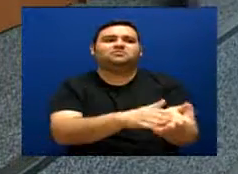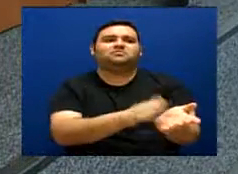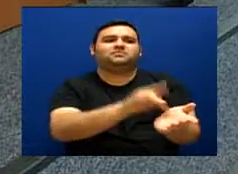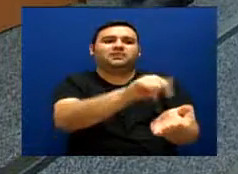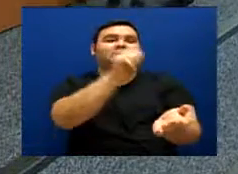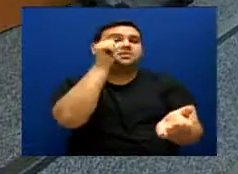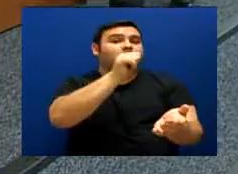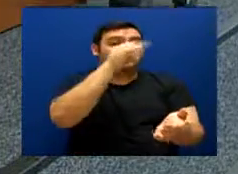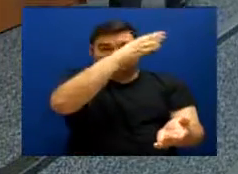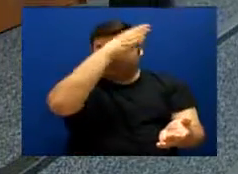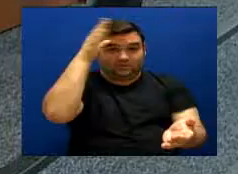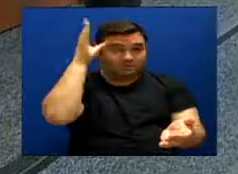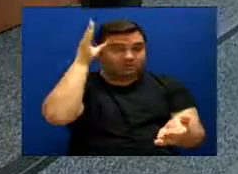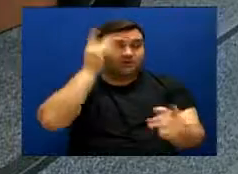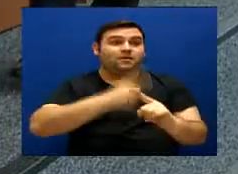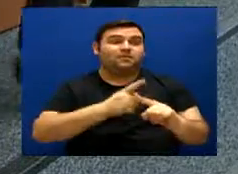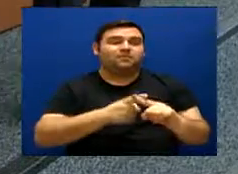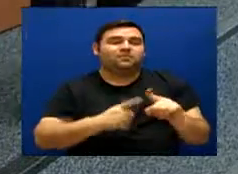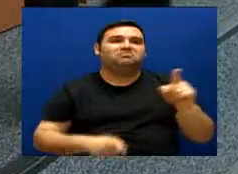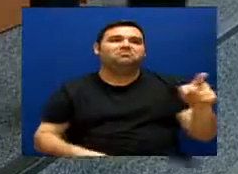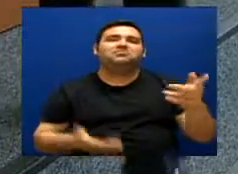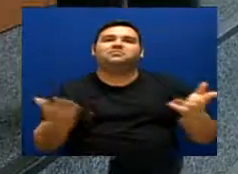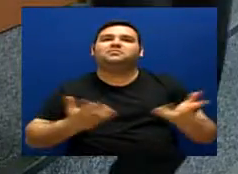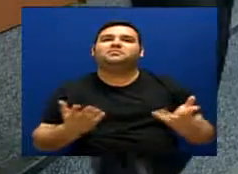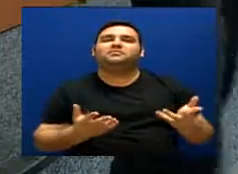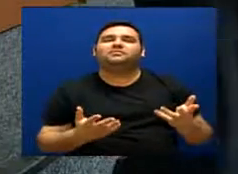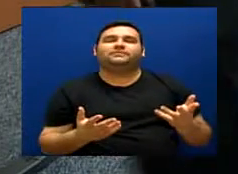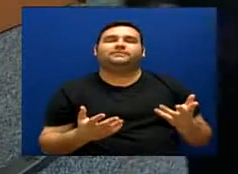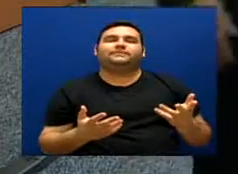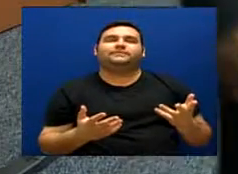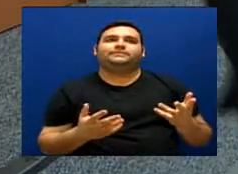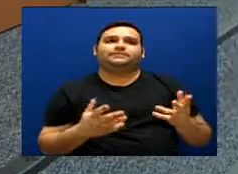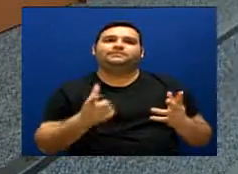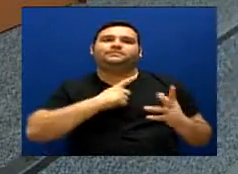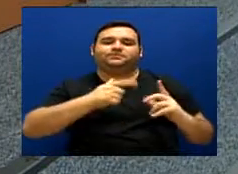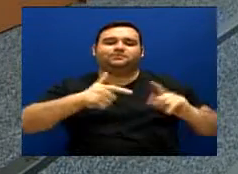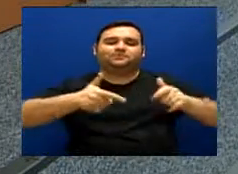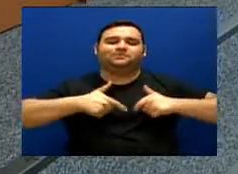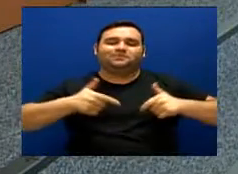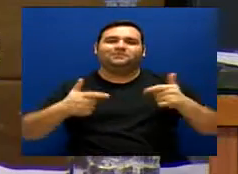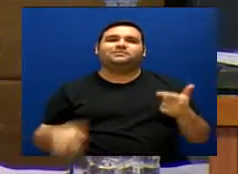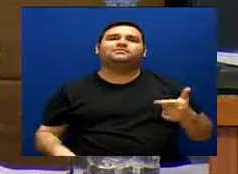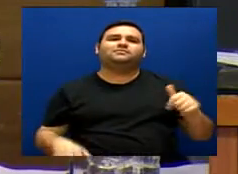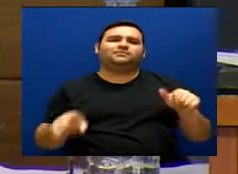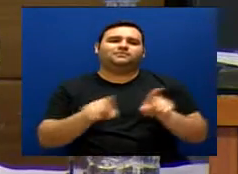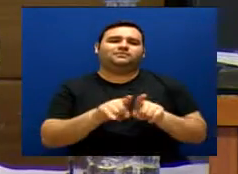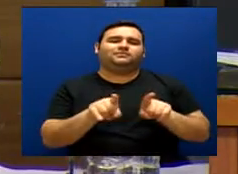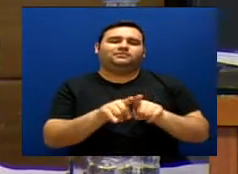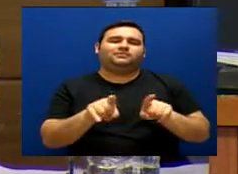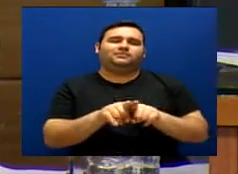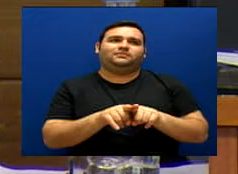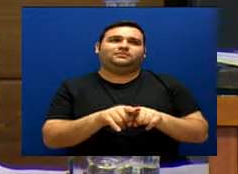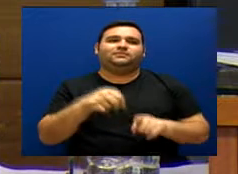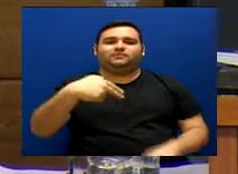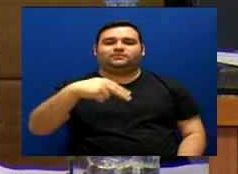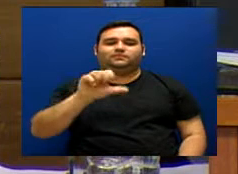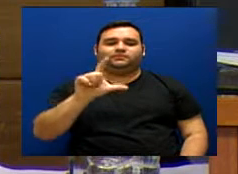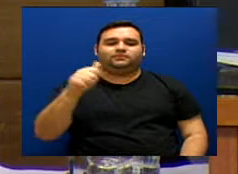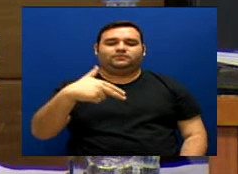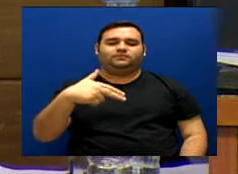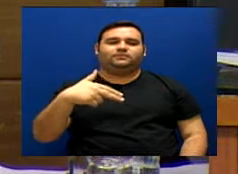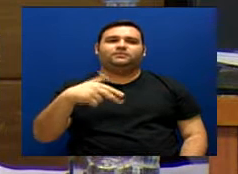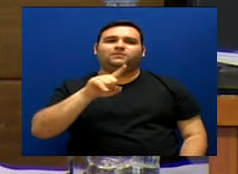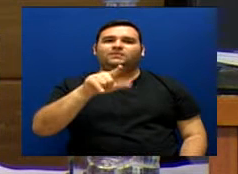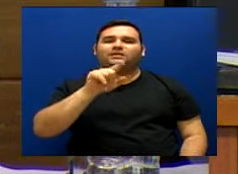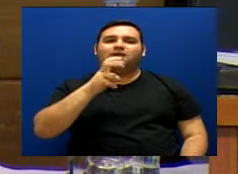vereadora Cíntia de Almeida por esse voto. E também o senhor Nelson Nolé, da